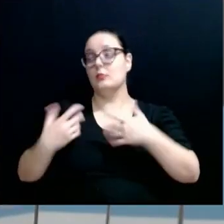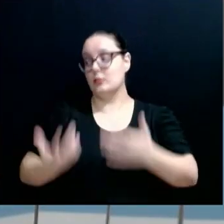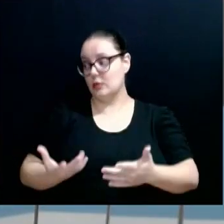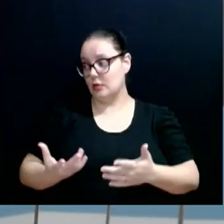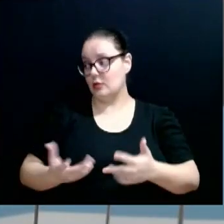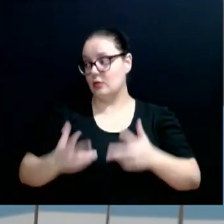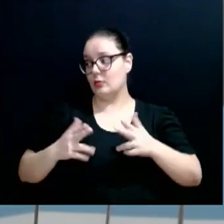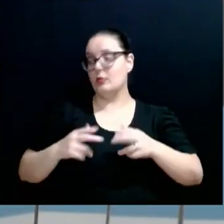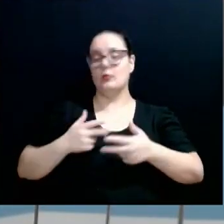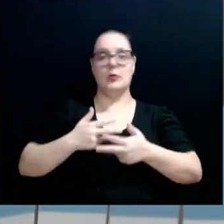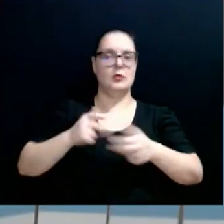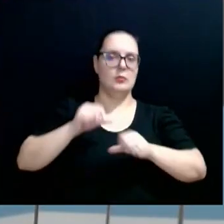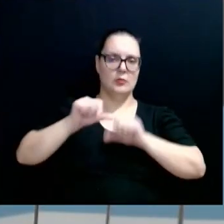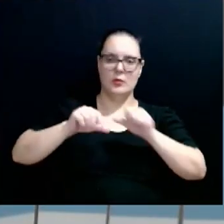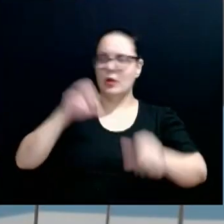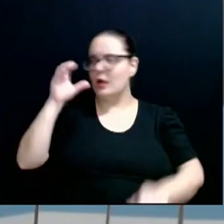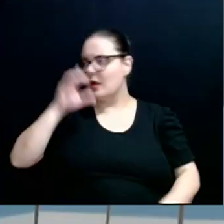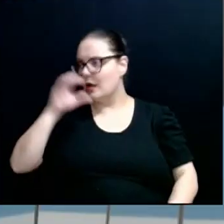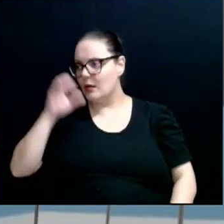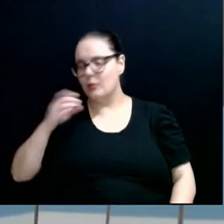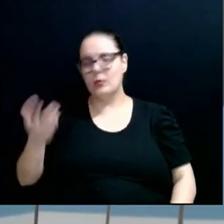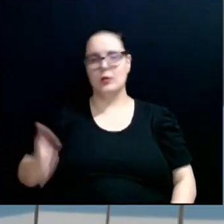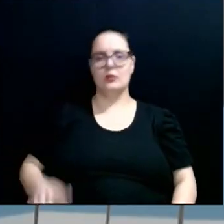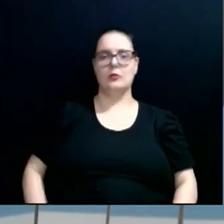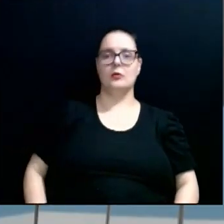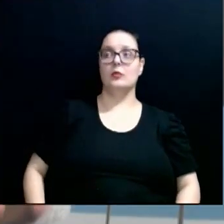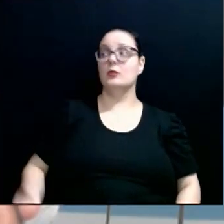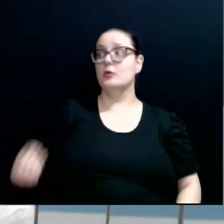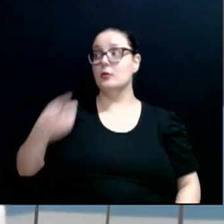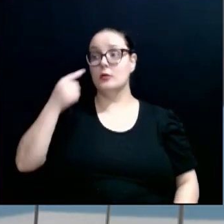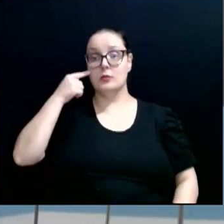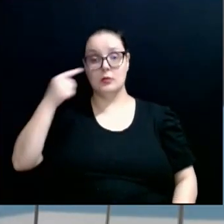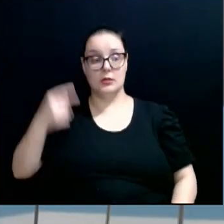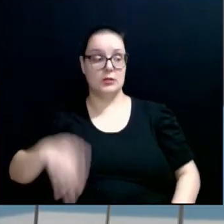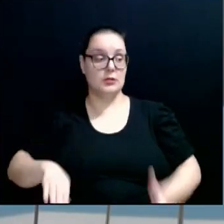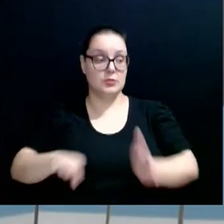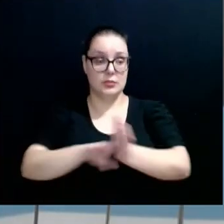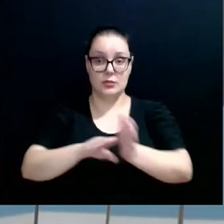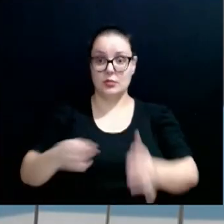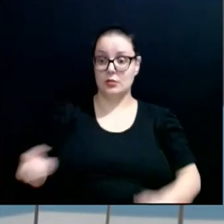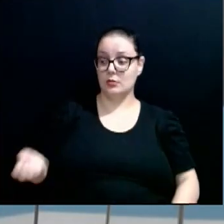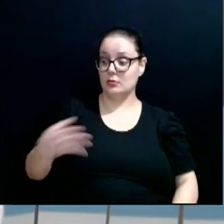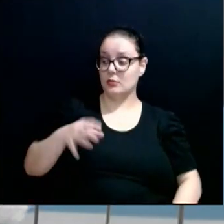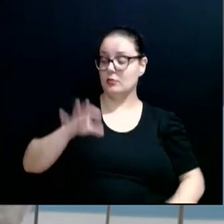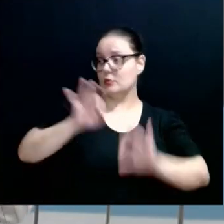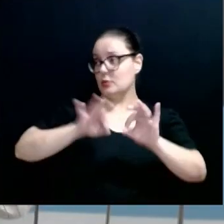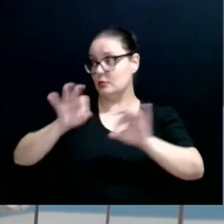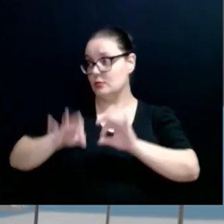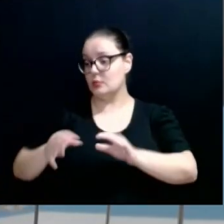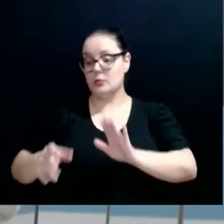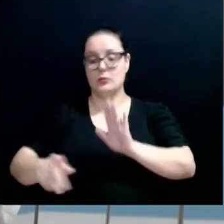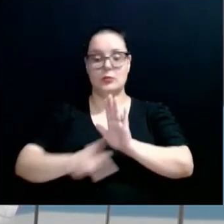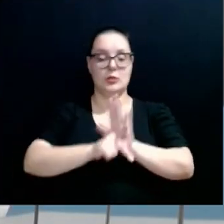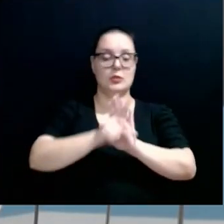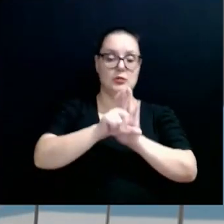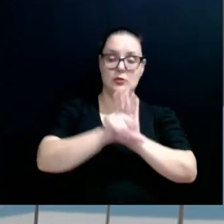muito rápido, ou novas ideias surgem, ou novos projetos de lei surgem, dentro desses